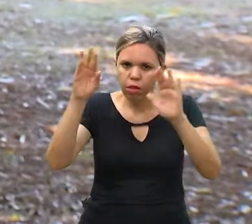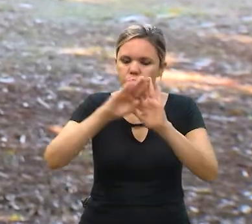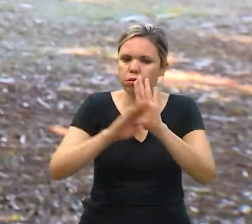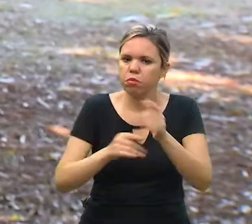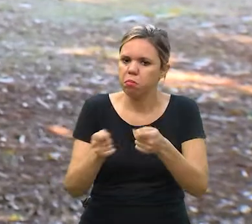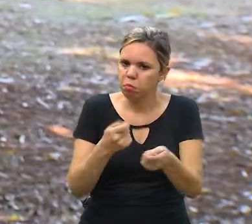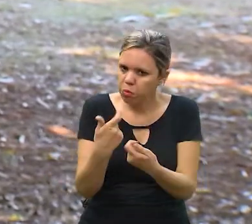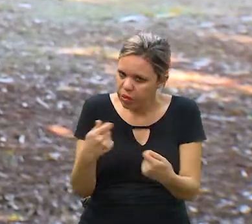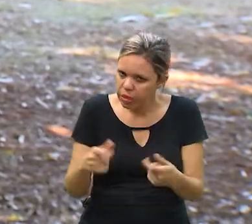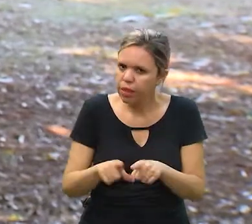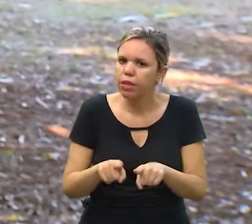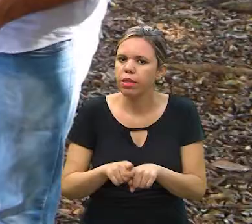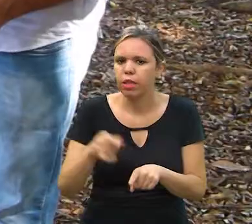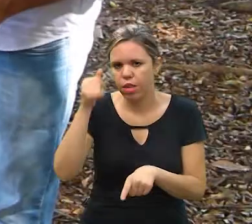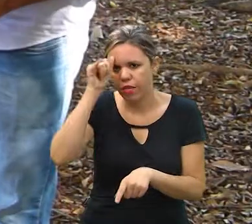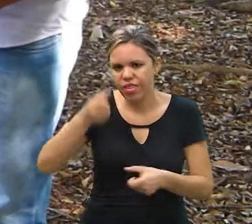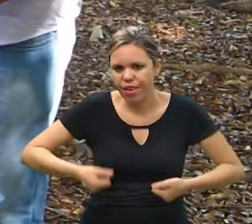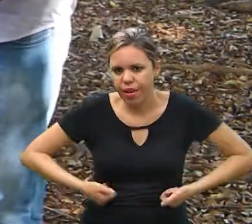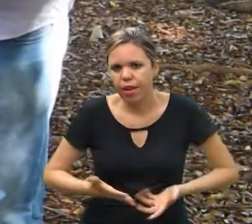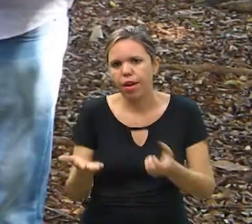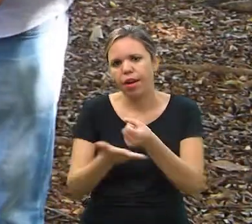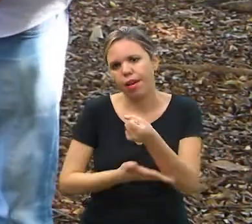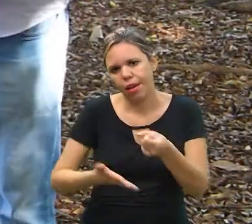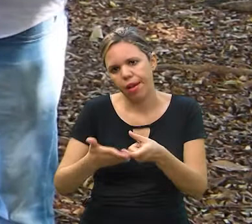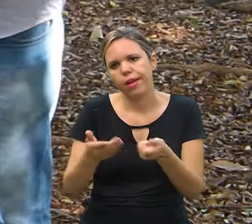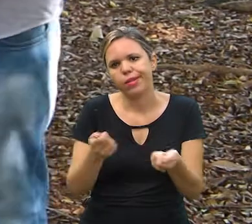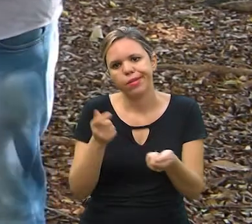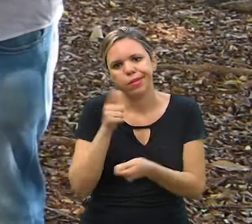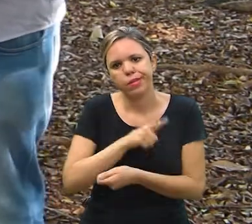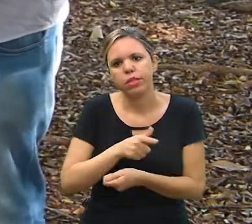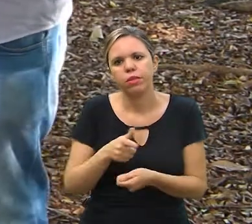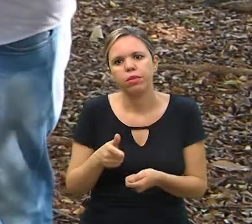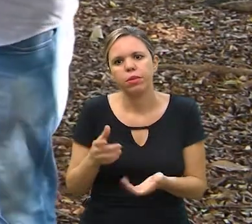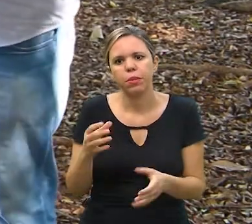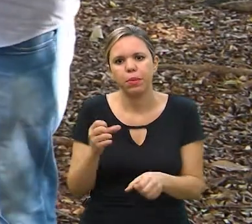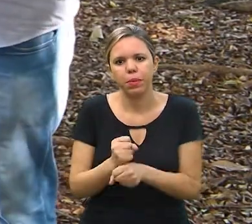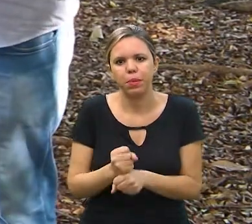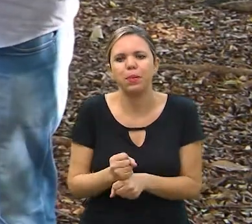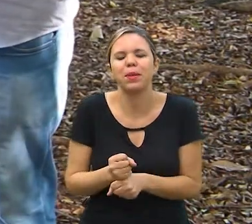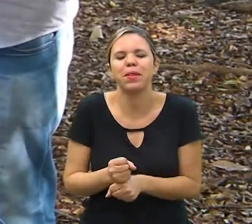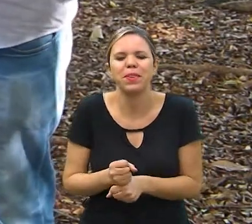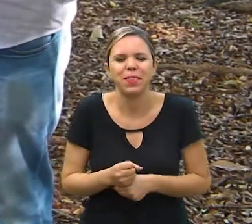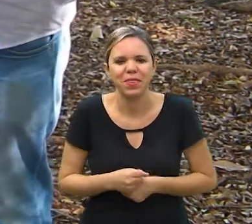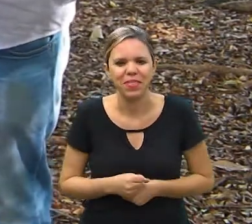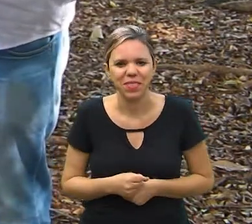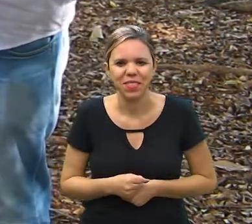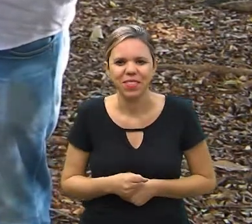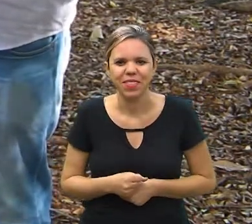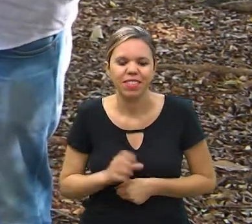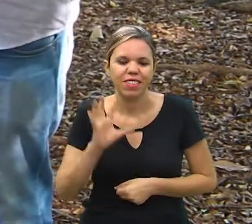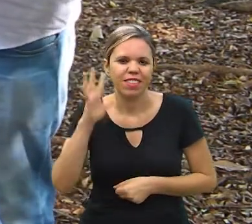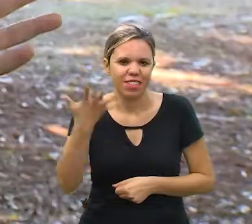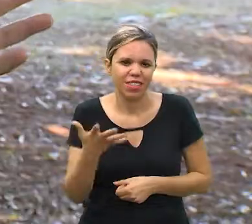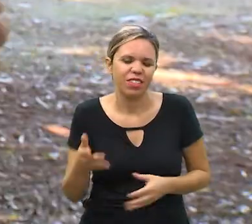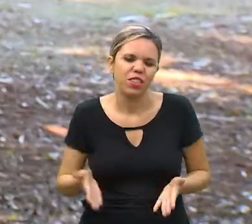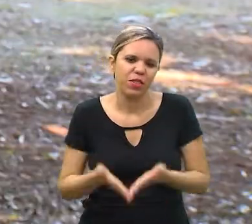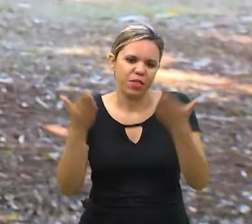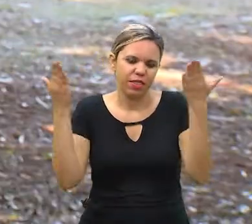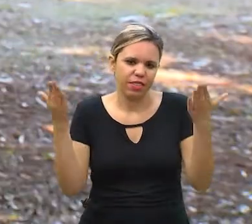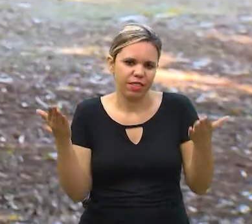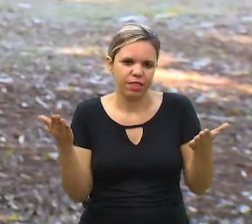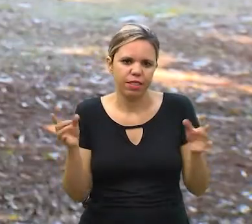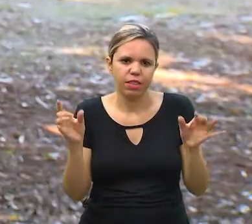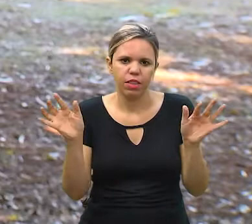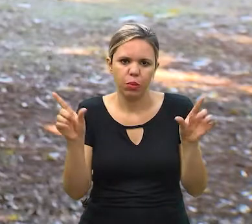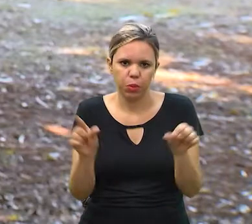controle você não consegue equilibrar suas finanças. E aí você vai perceber o seguinte, que a sua despesa, de repente, como um milagre, ela